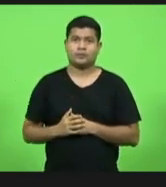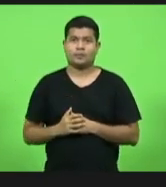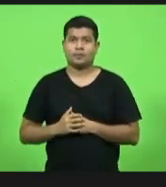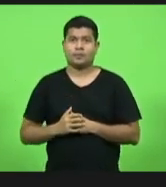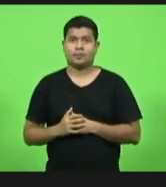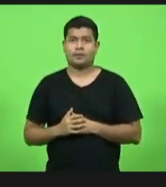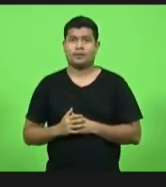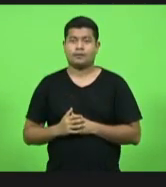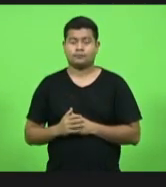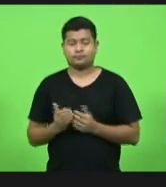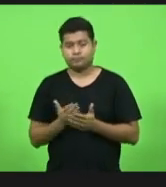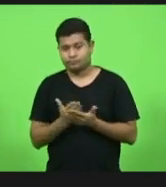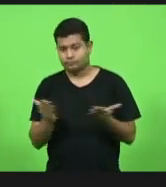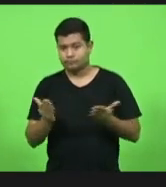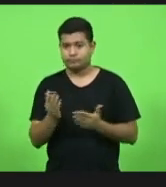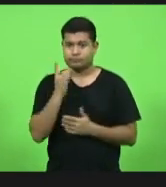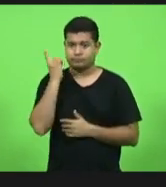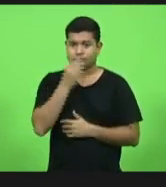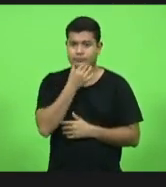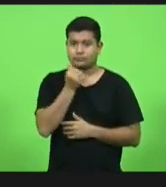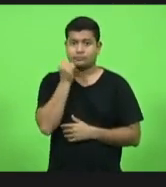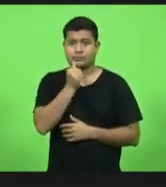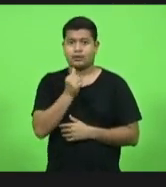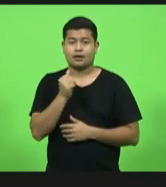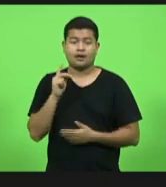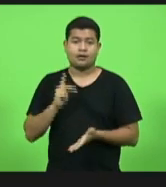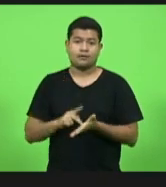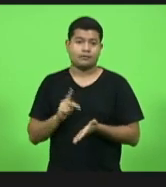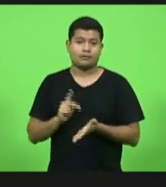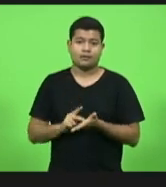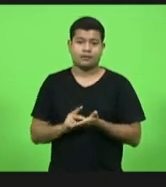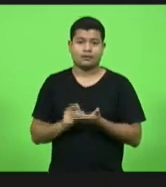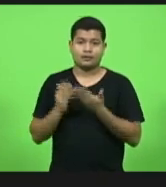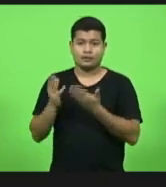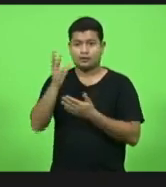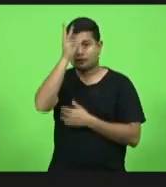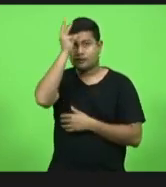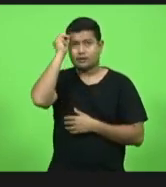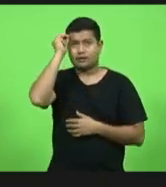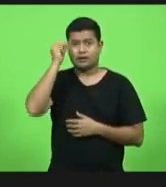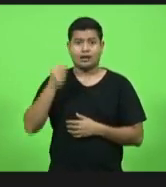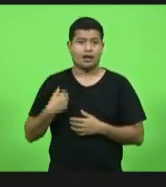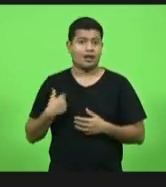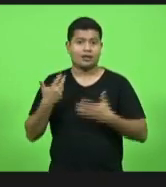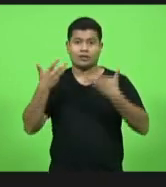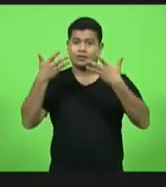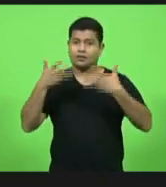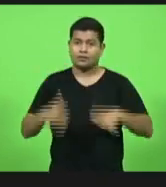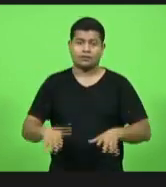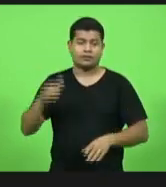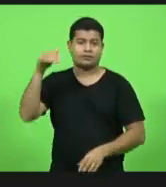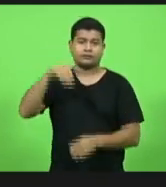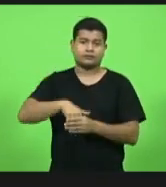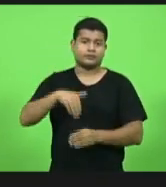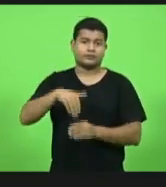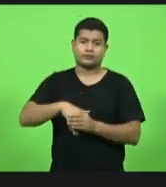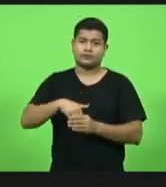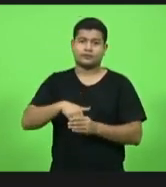Senhores deputados, a verdade é que a deputada Carminati, ela não quer que os senhores votem